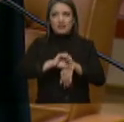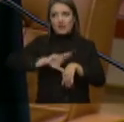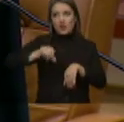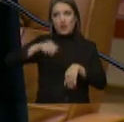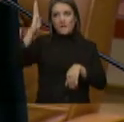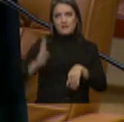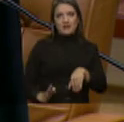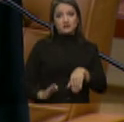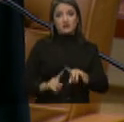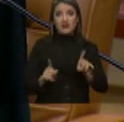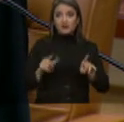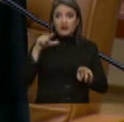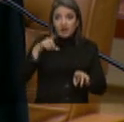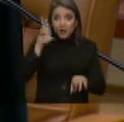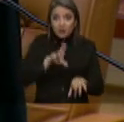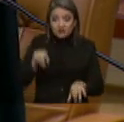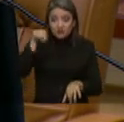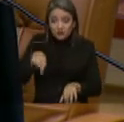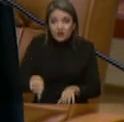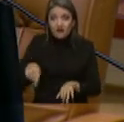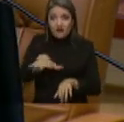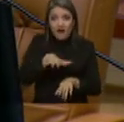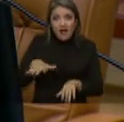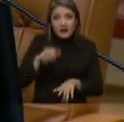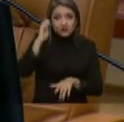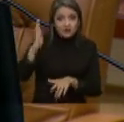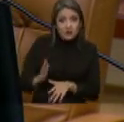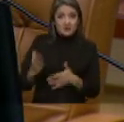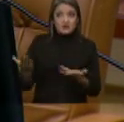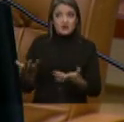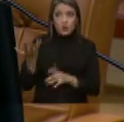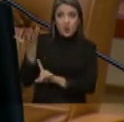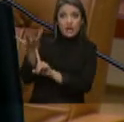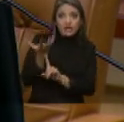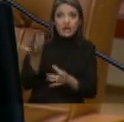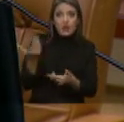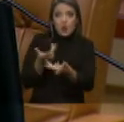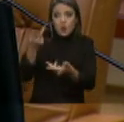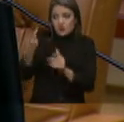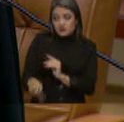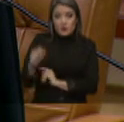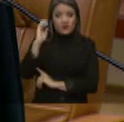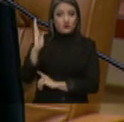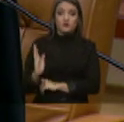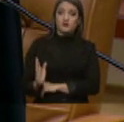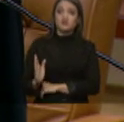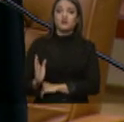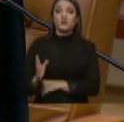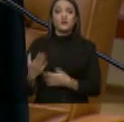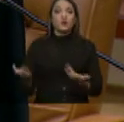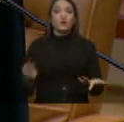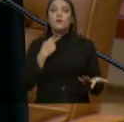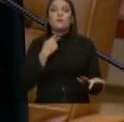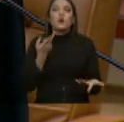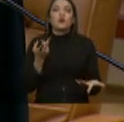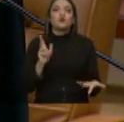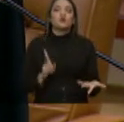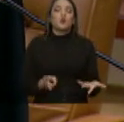não é possível é continuarmos isso vale para o Brasil o restante e do mundo é não é possível